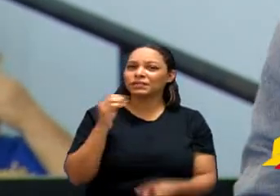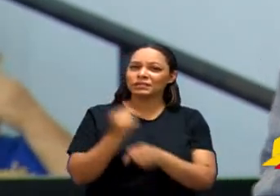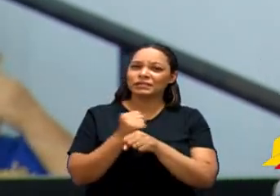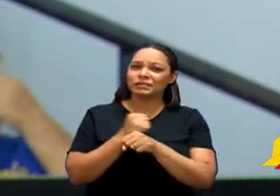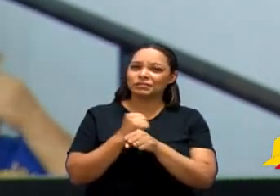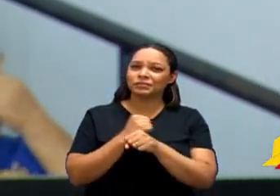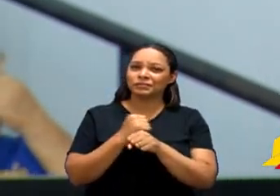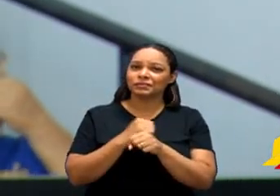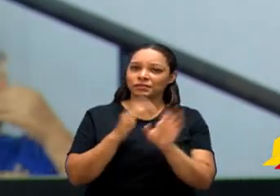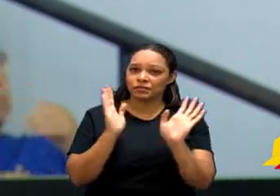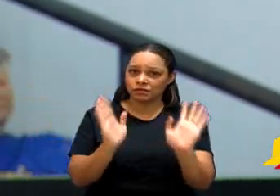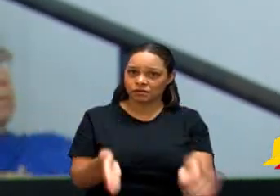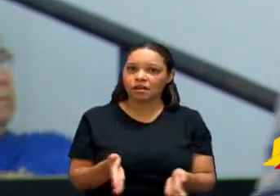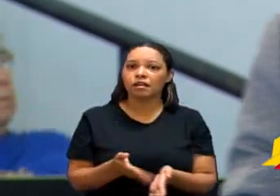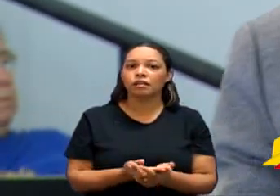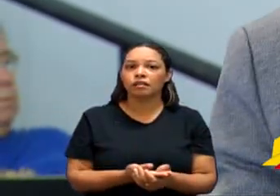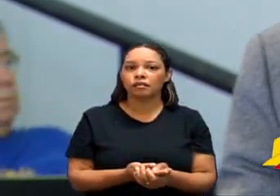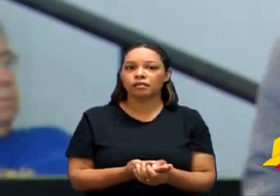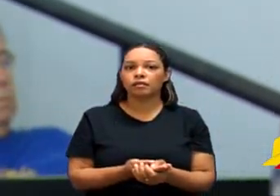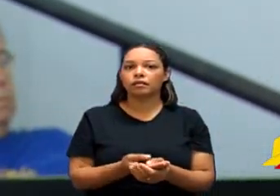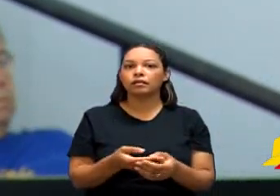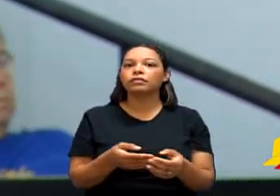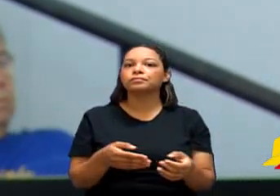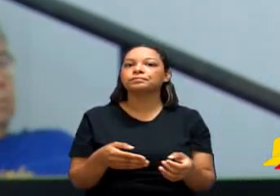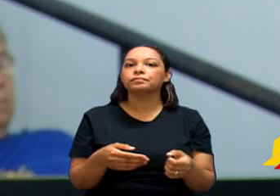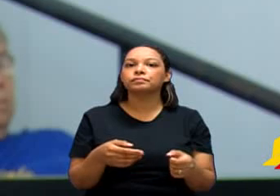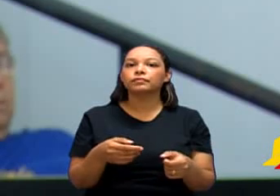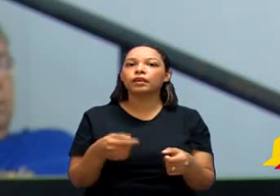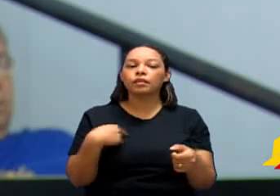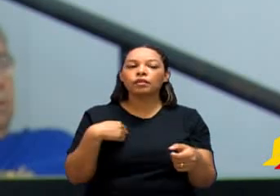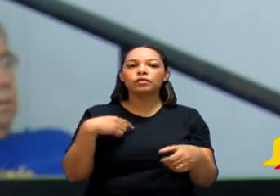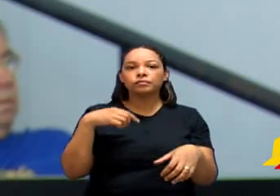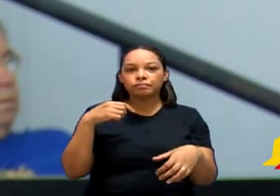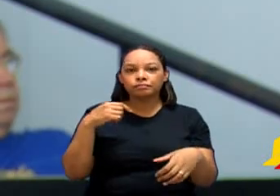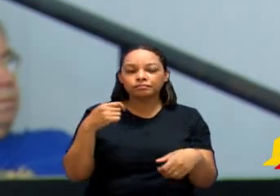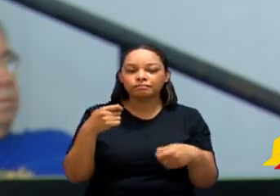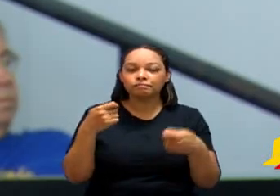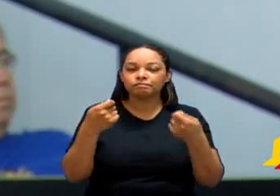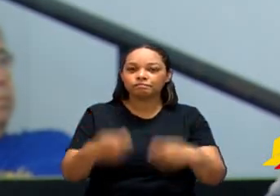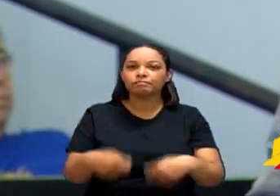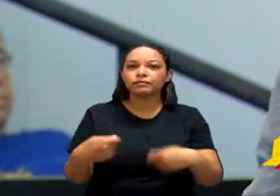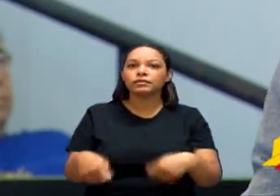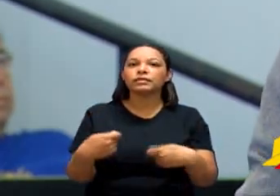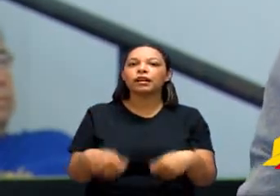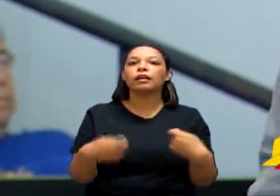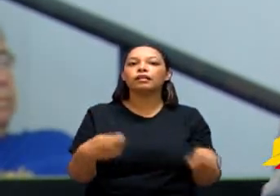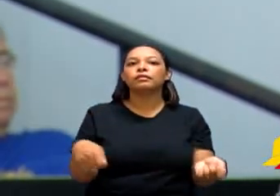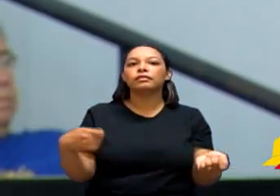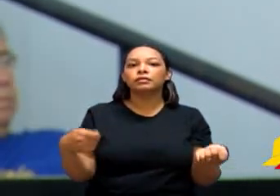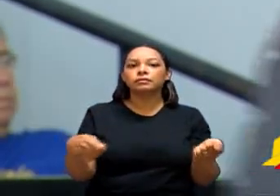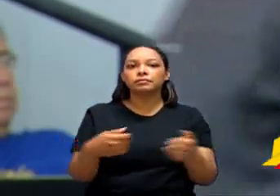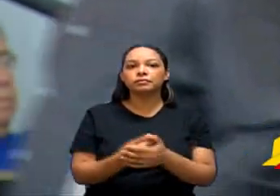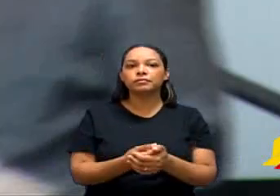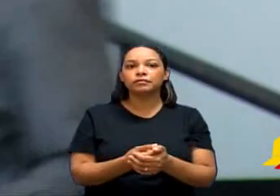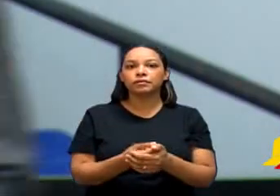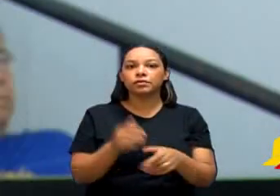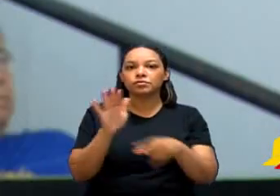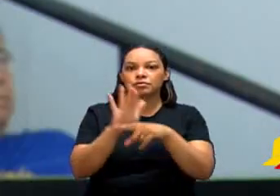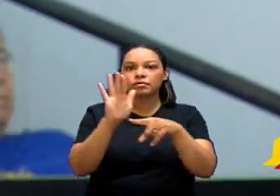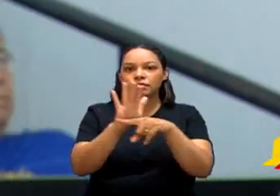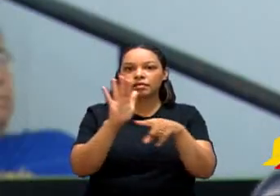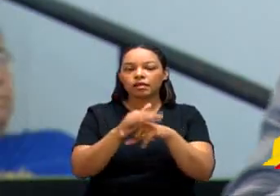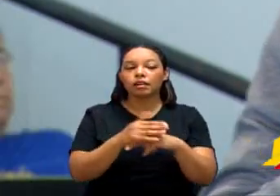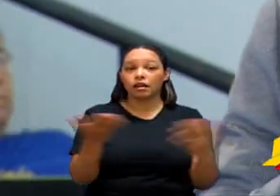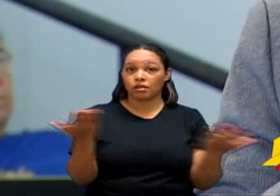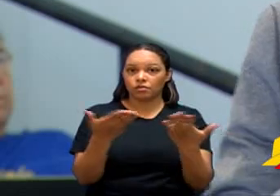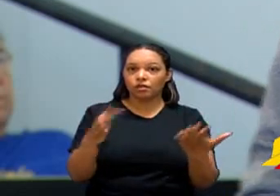pelaquela população permanecesse ali com seus trabalhos, né, podendo fazer suas vendas aos domingos. Inclusive, eu estive domingo agora lá em